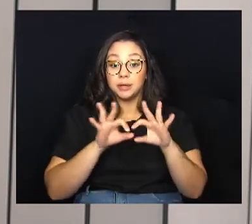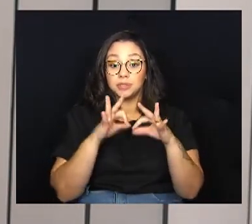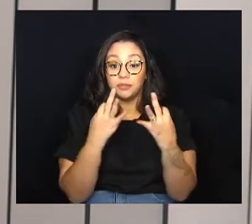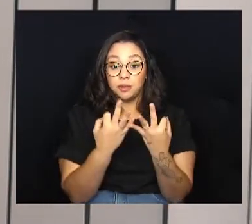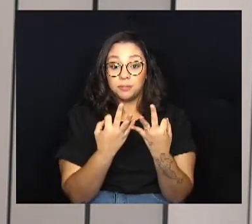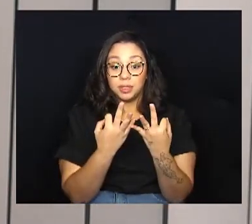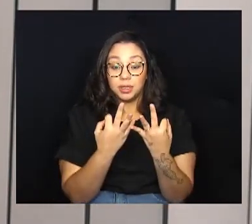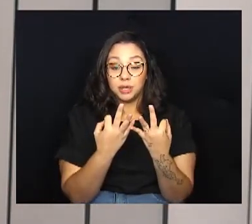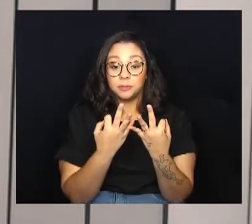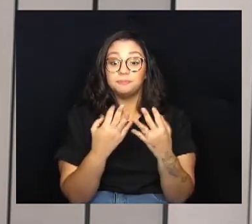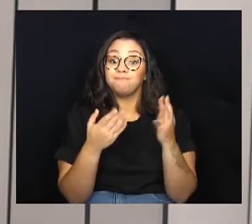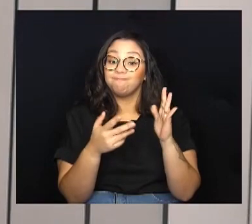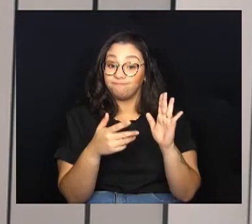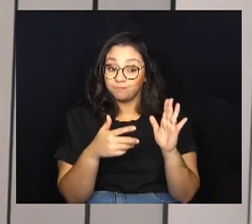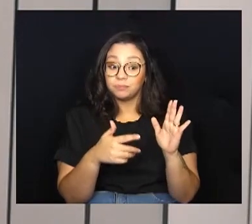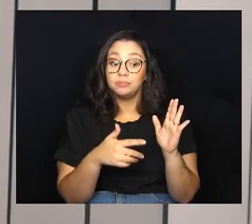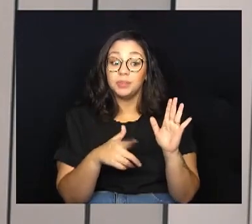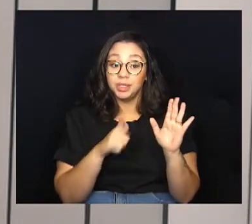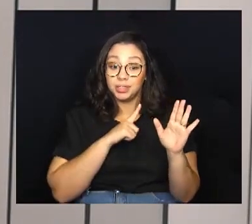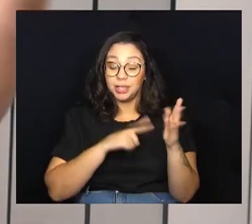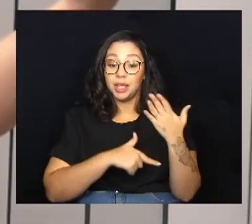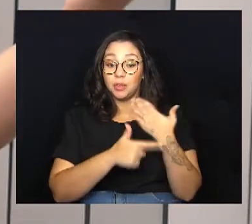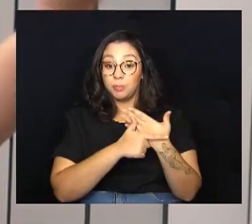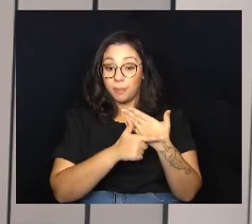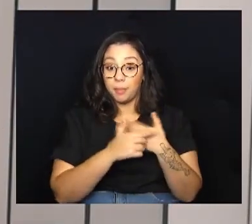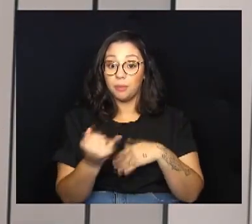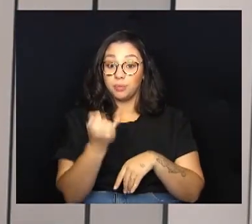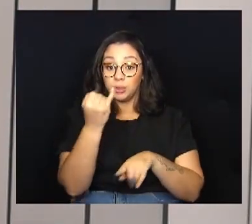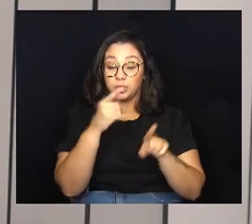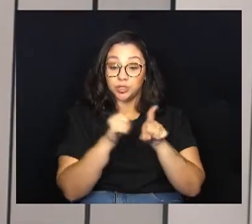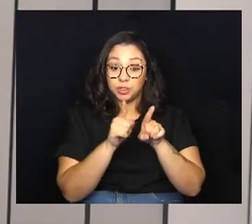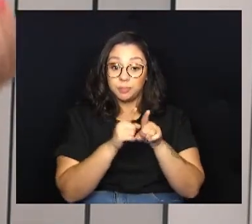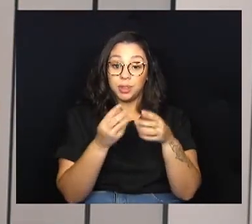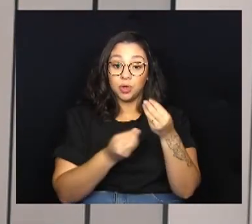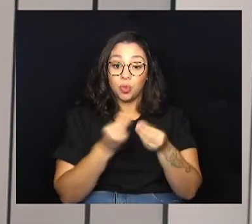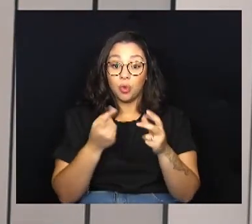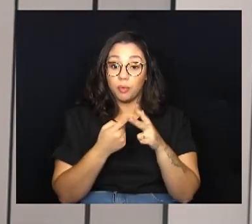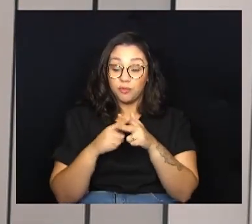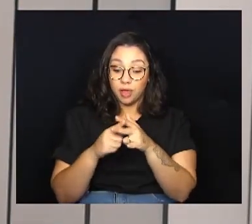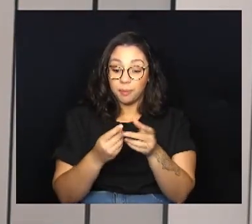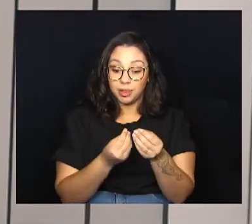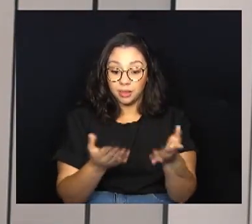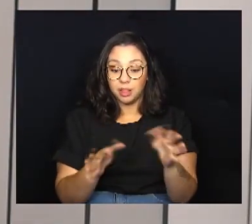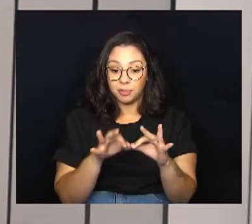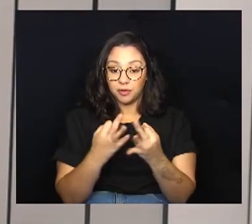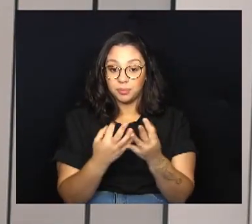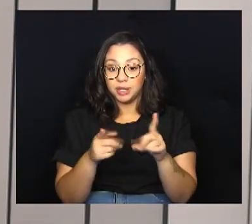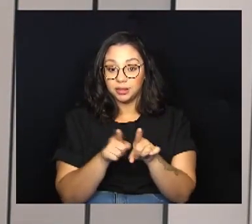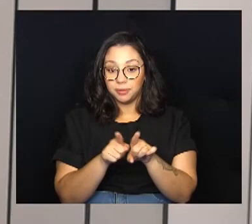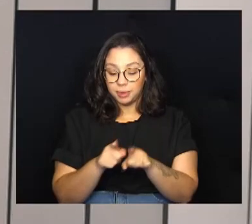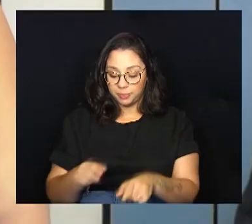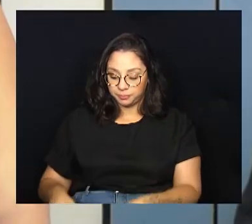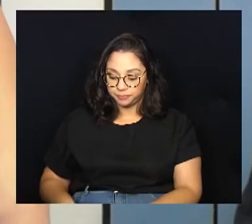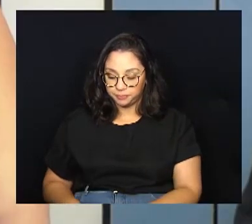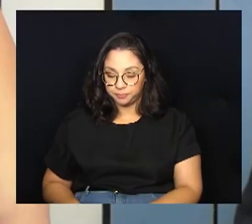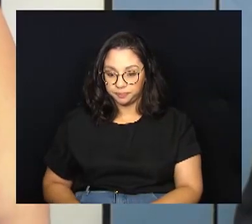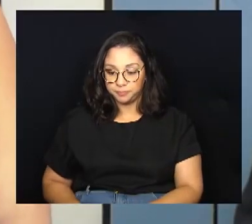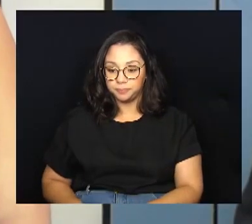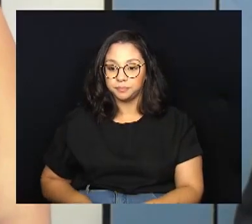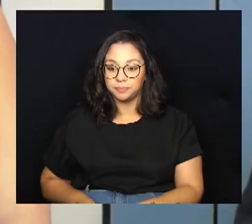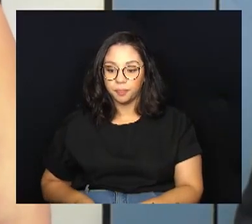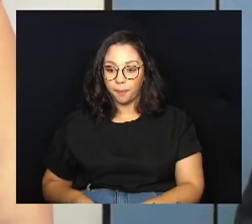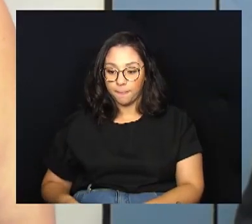essa abordagem, qual é o efeito, o que acontece. Mas quando a gente olha pessoa, a gente vai falar de prevenção com as crianças, não